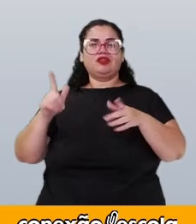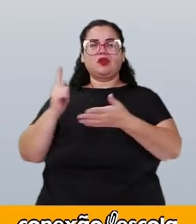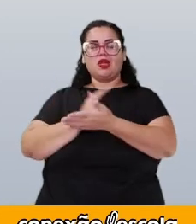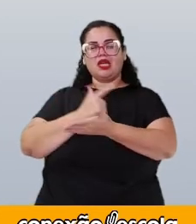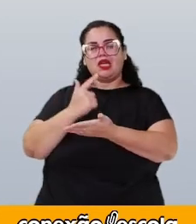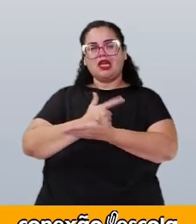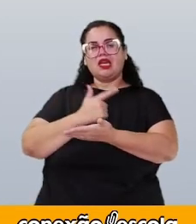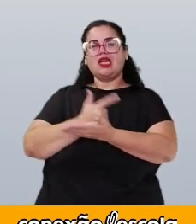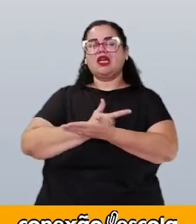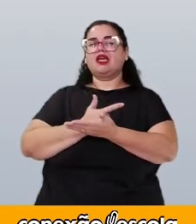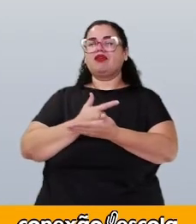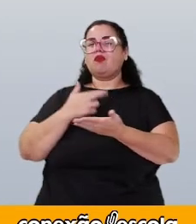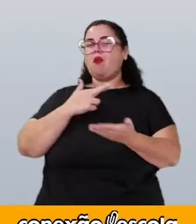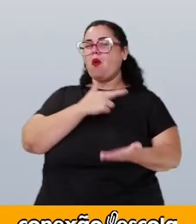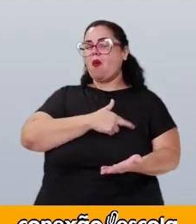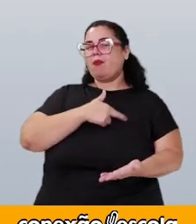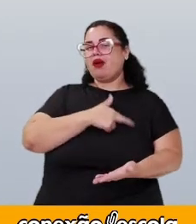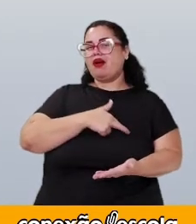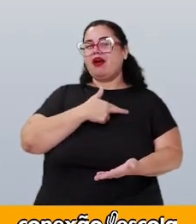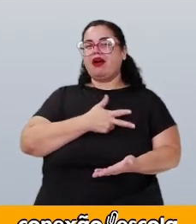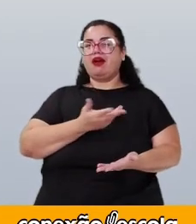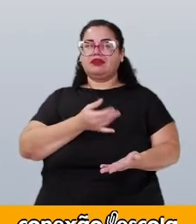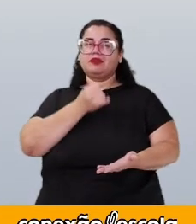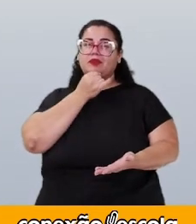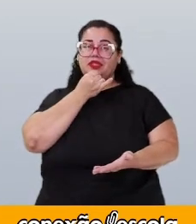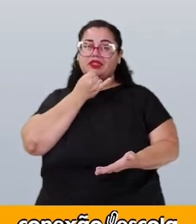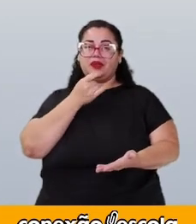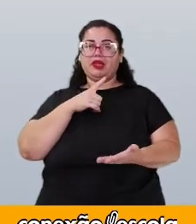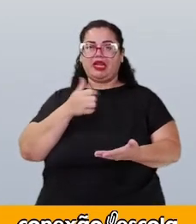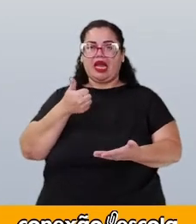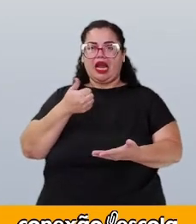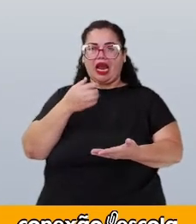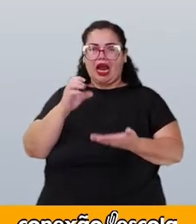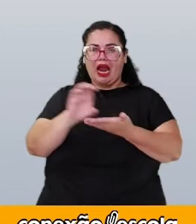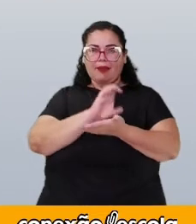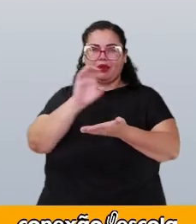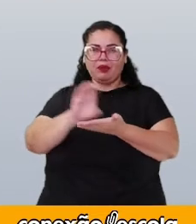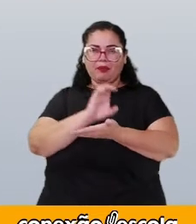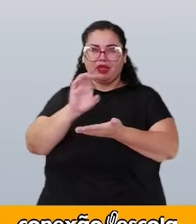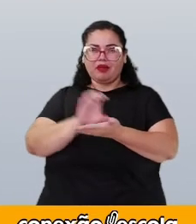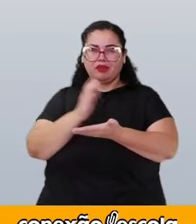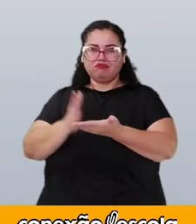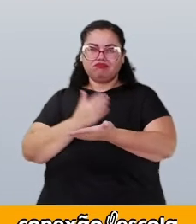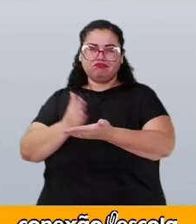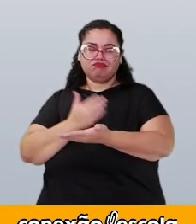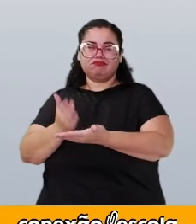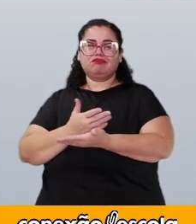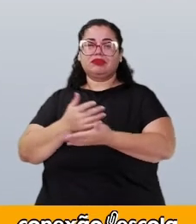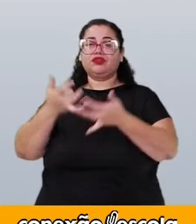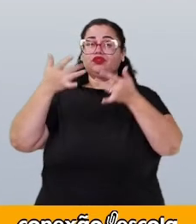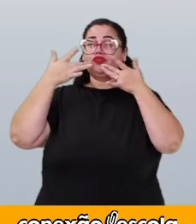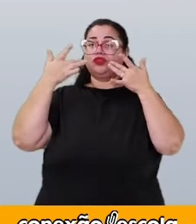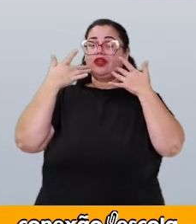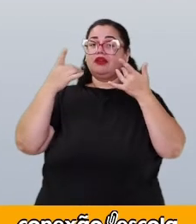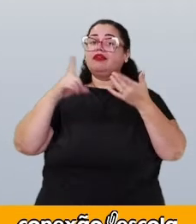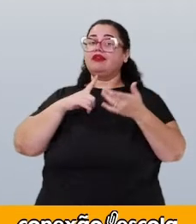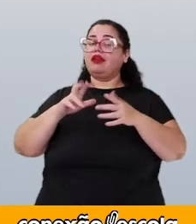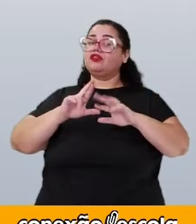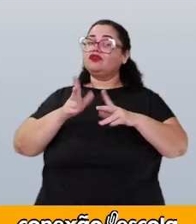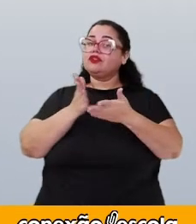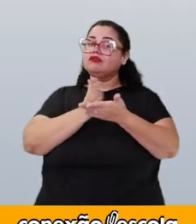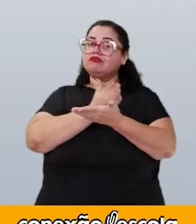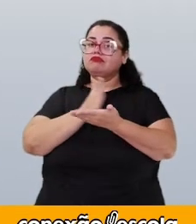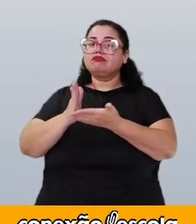livro, um romance, por exemplo, que é dividido em capítulos, nós temos a peça como a divisão